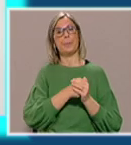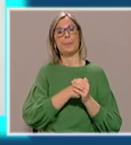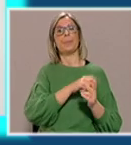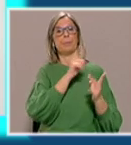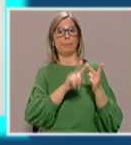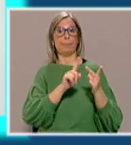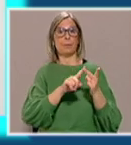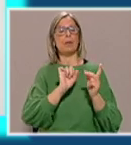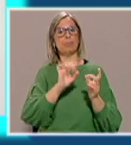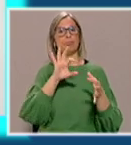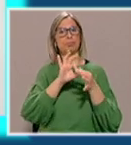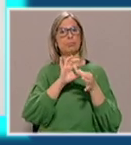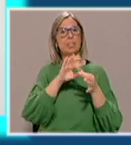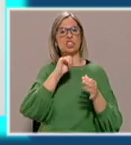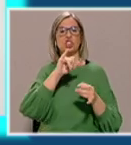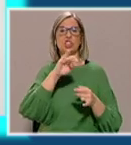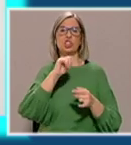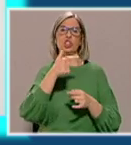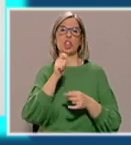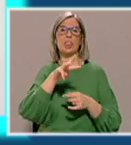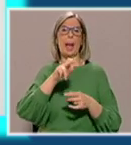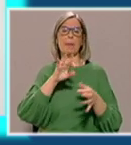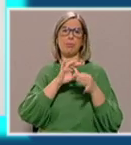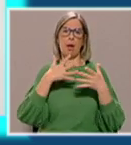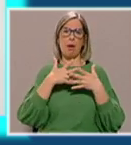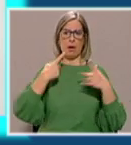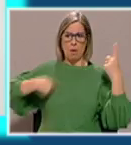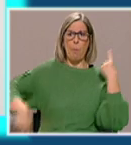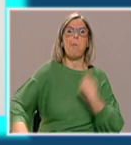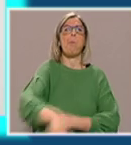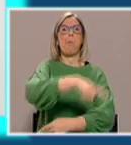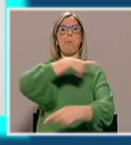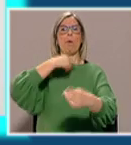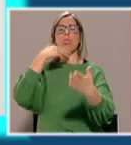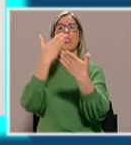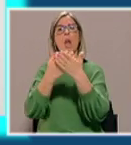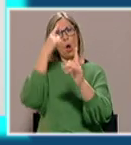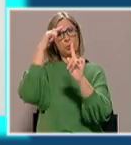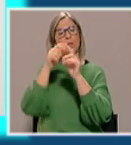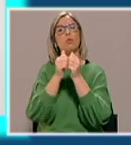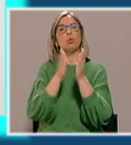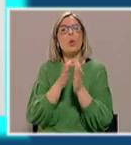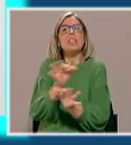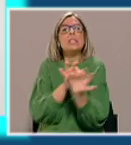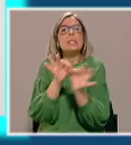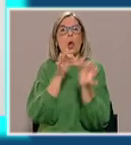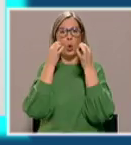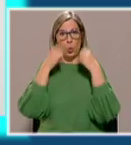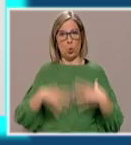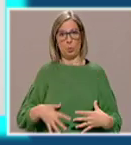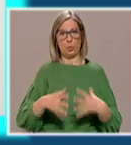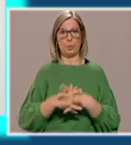a circulação sistémica, responsável pela irrigação sanguínea de todas as células do corpo.